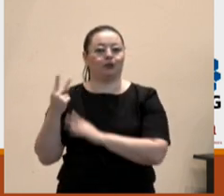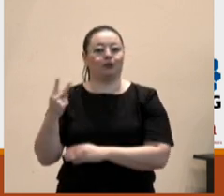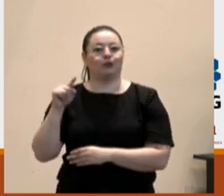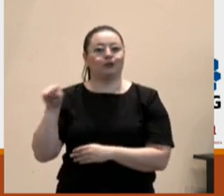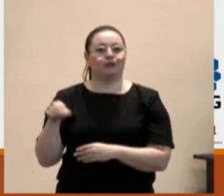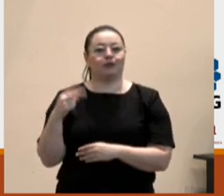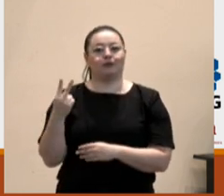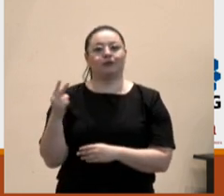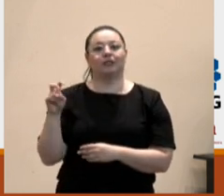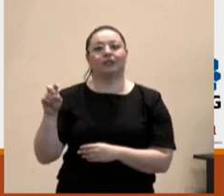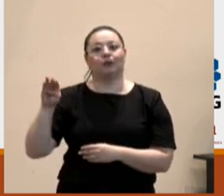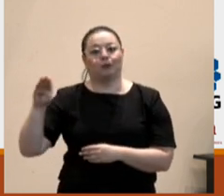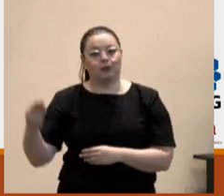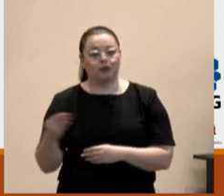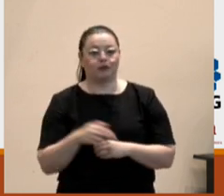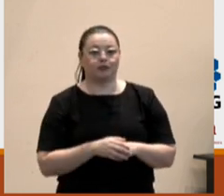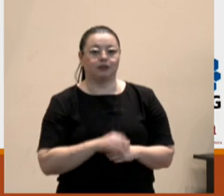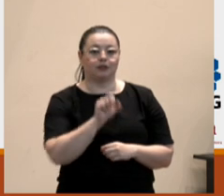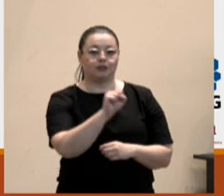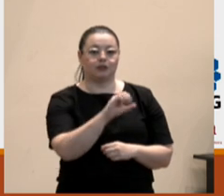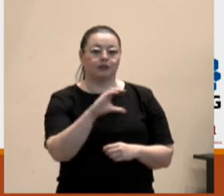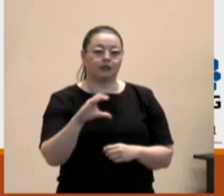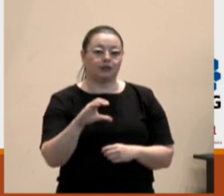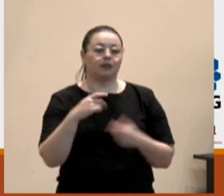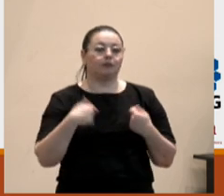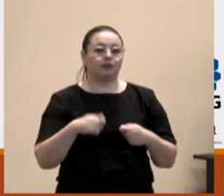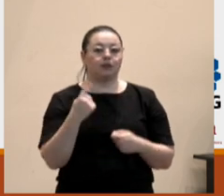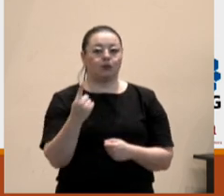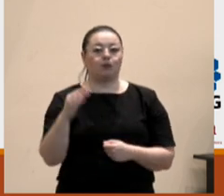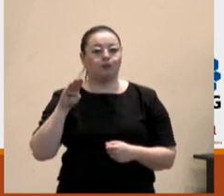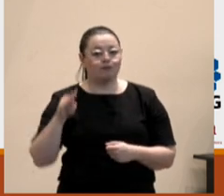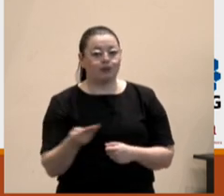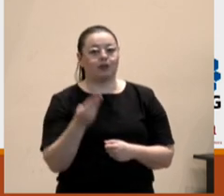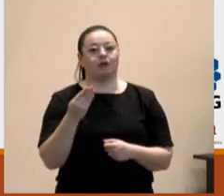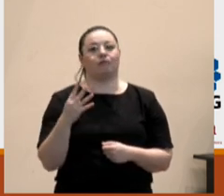2,25 bilhões. Santa Catarina precisará de 1 bilhão e